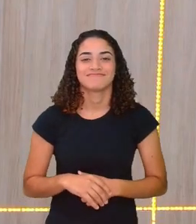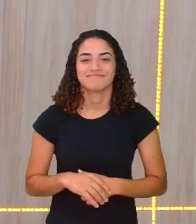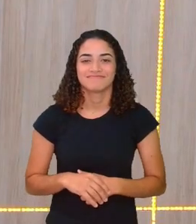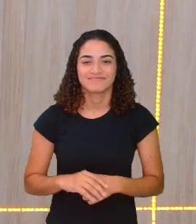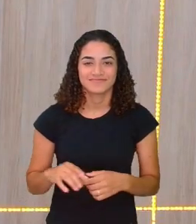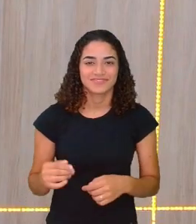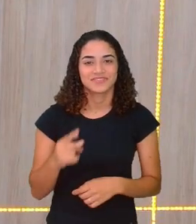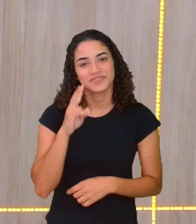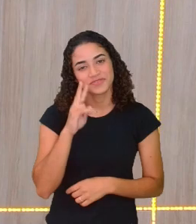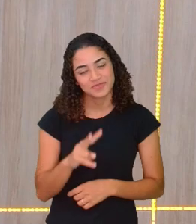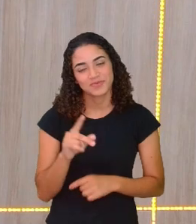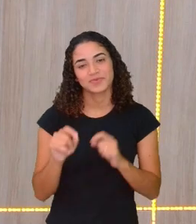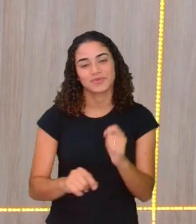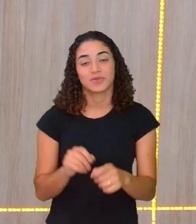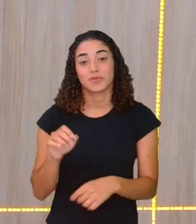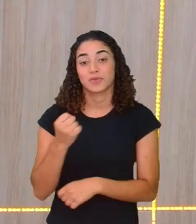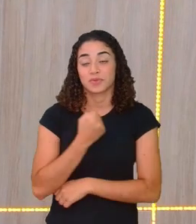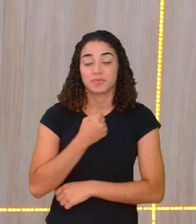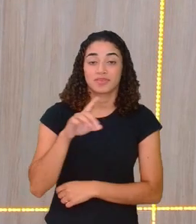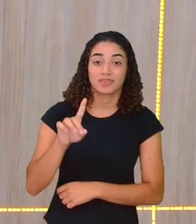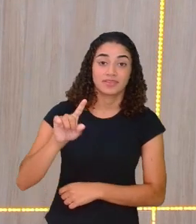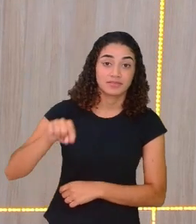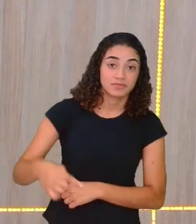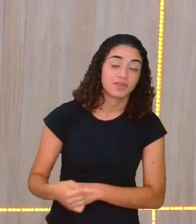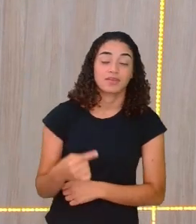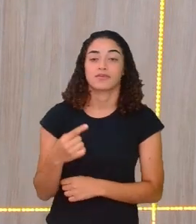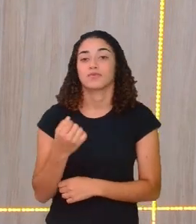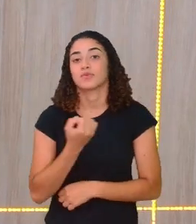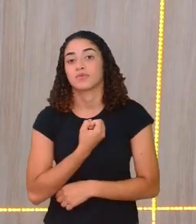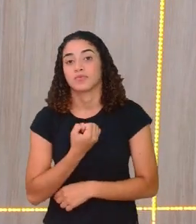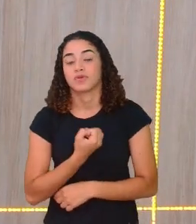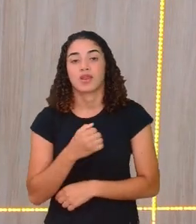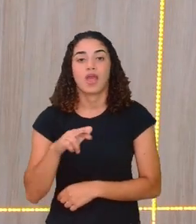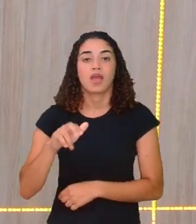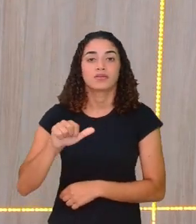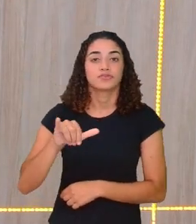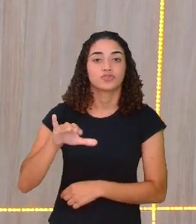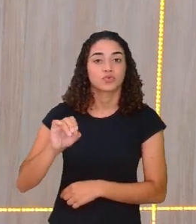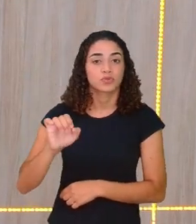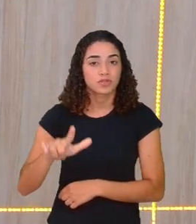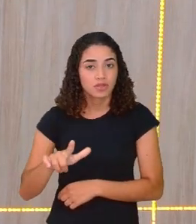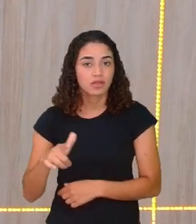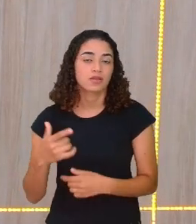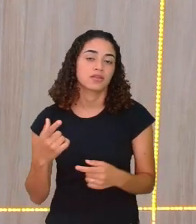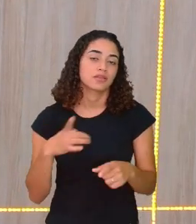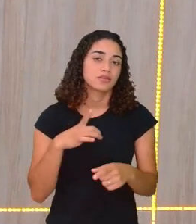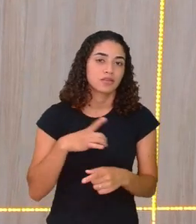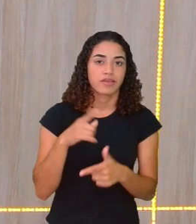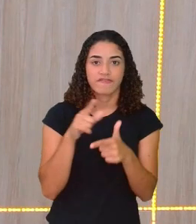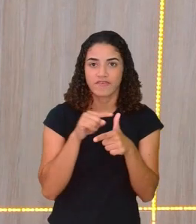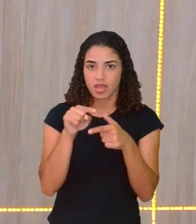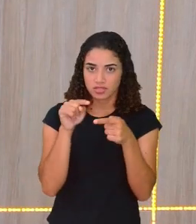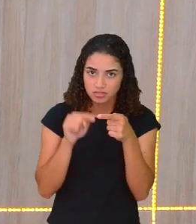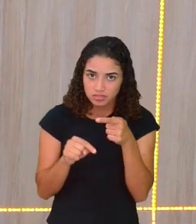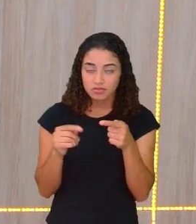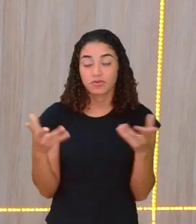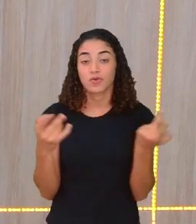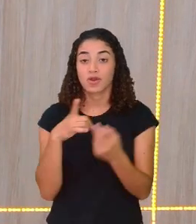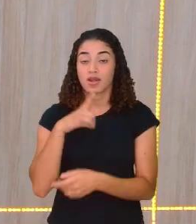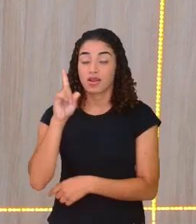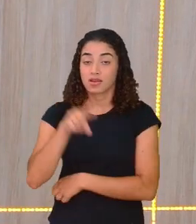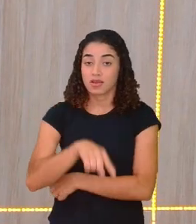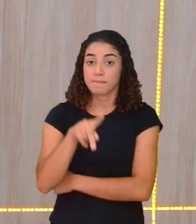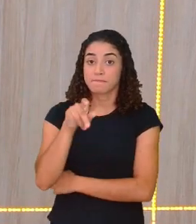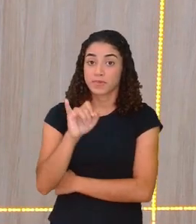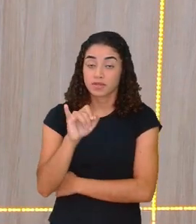Vimos números decimais, números racionais, aquelas frações. Aí agora vem o π.